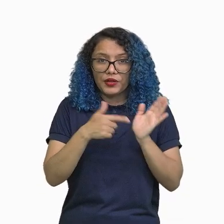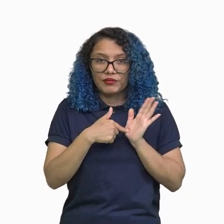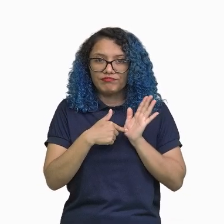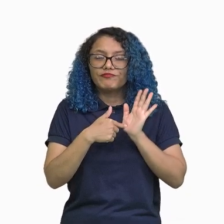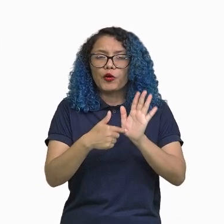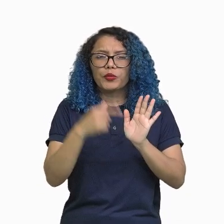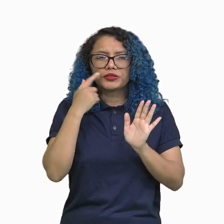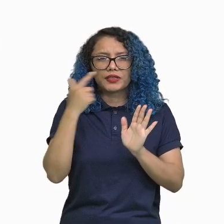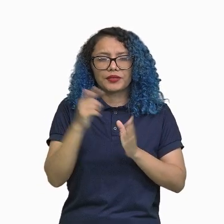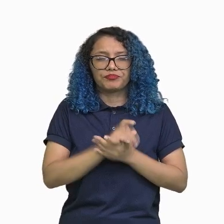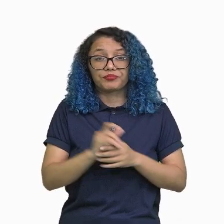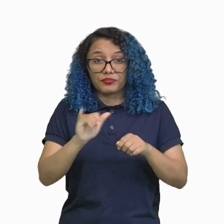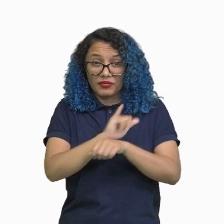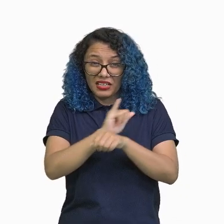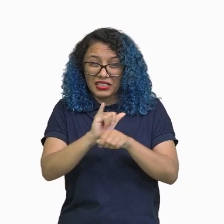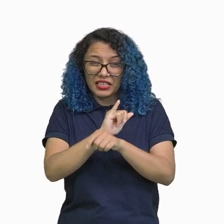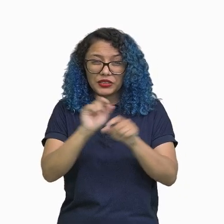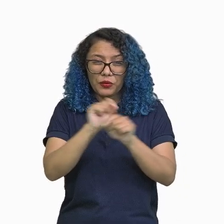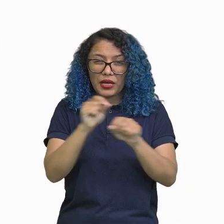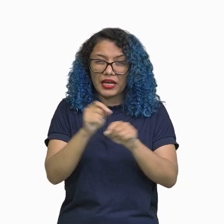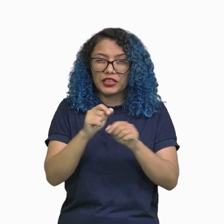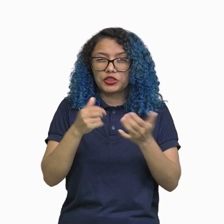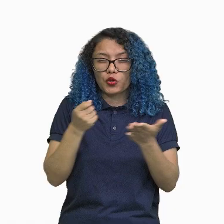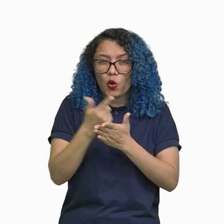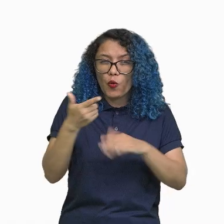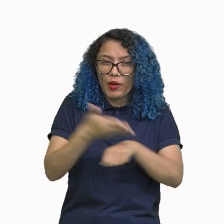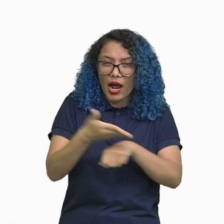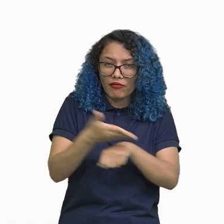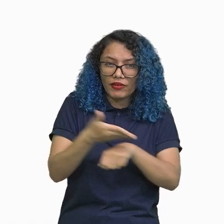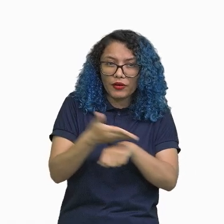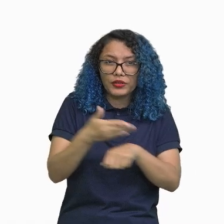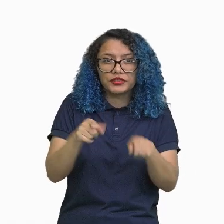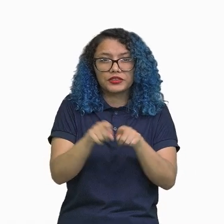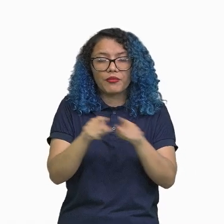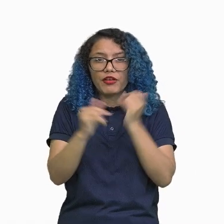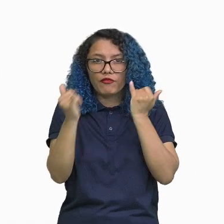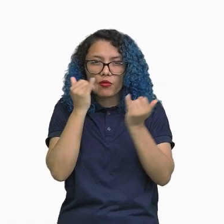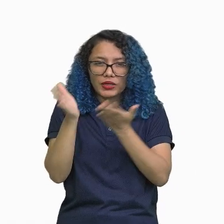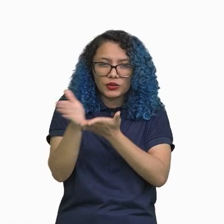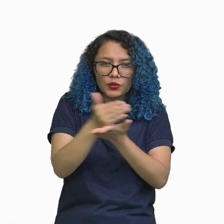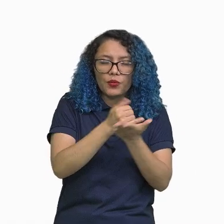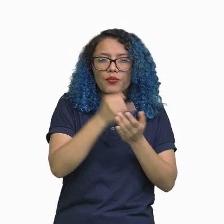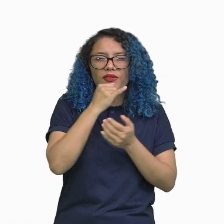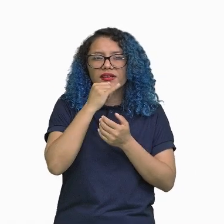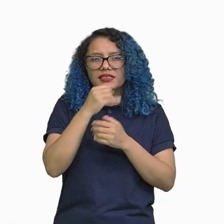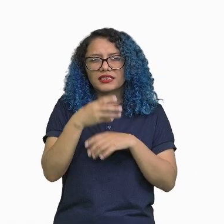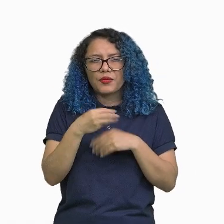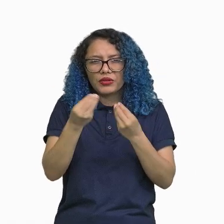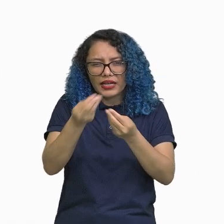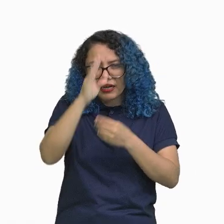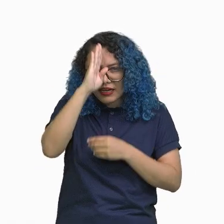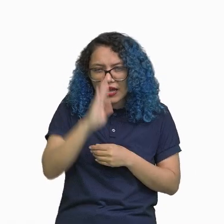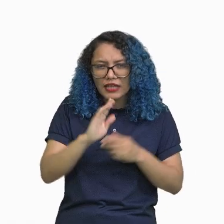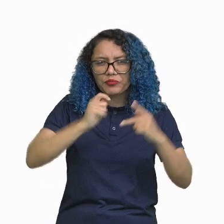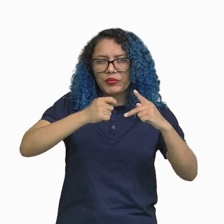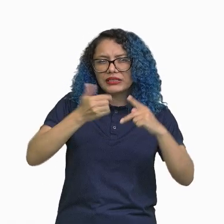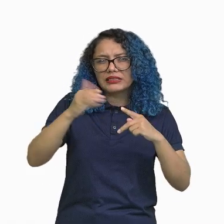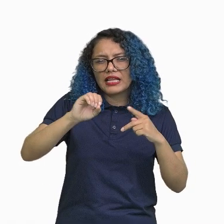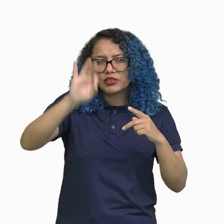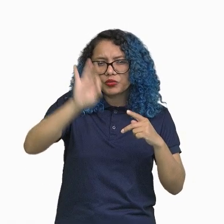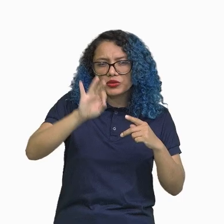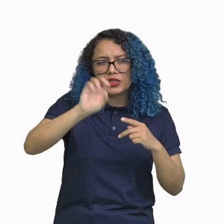Táticas de fidelização e coleta de dados. Quando isso ocorre? Quando aparece ali frete grátis, Pix de 10%,